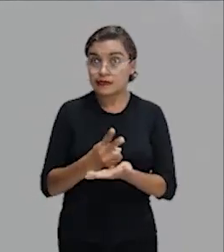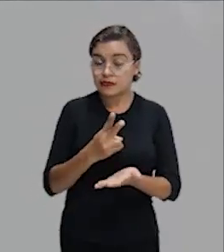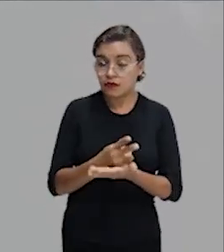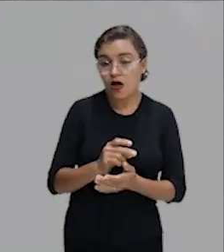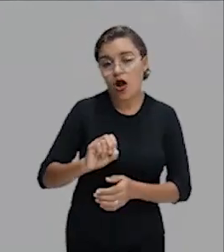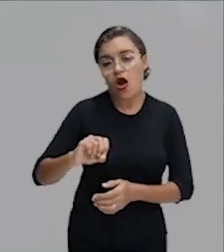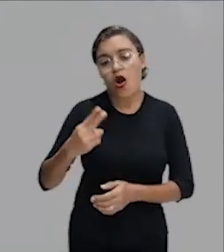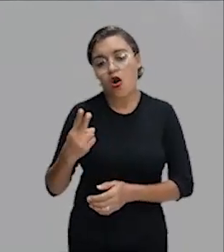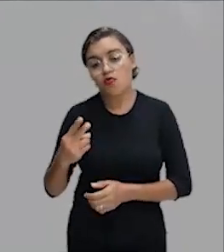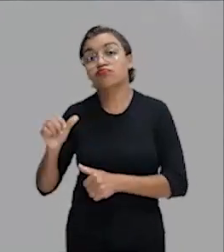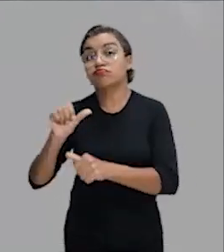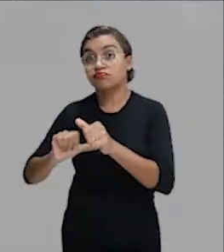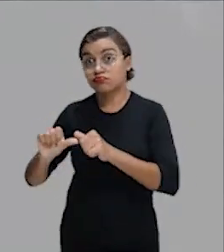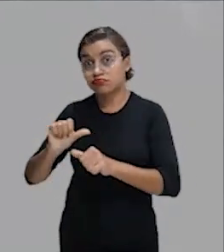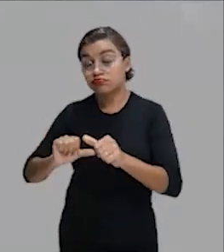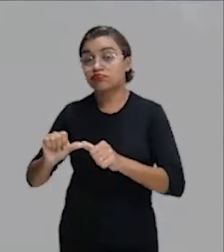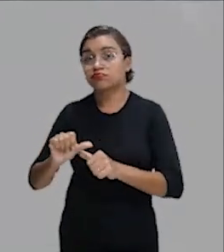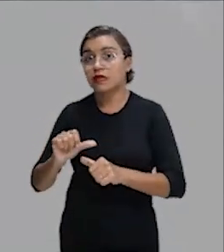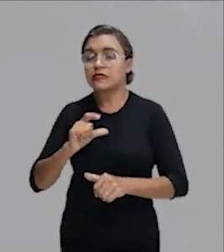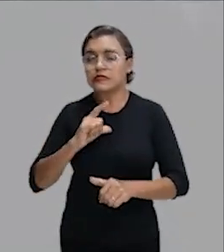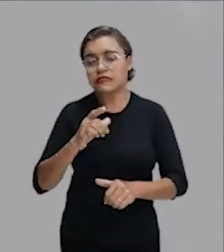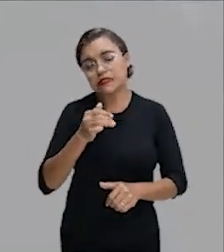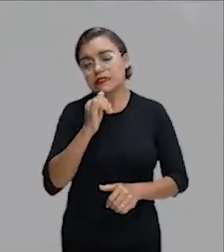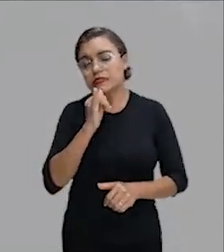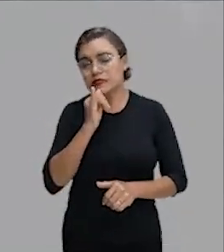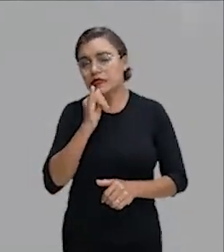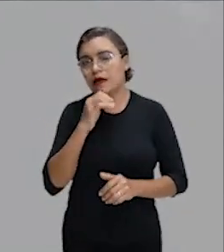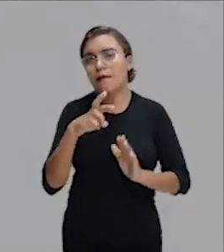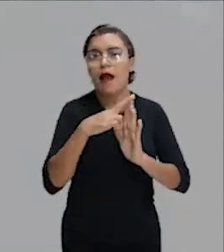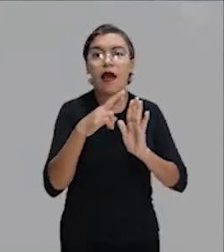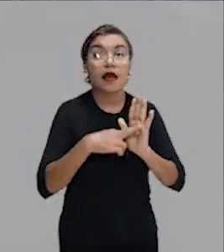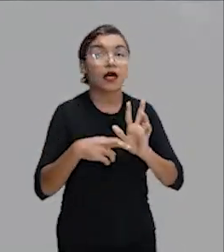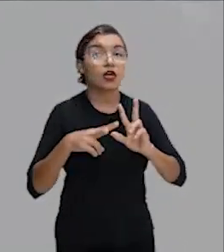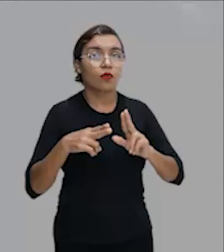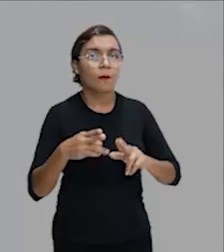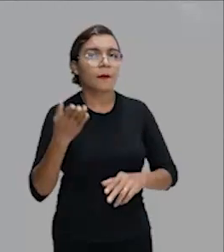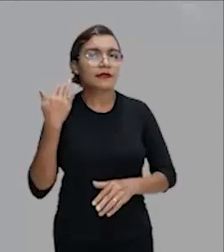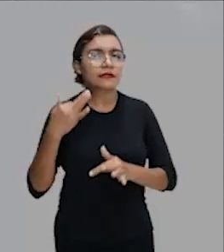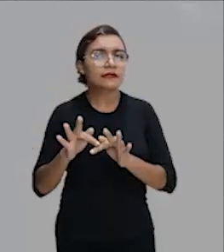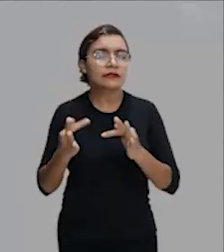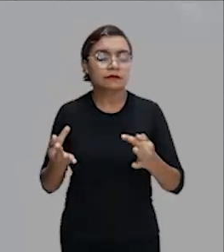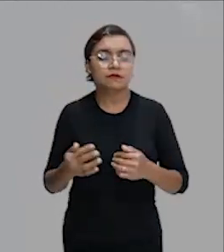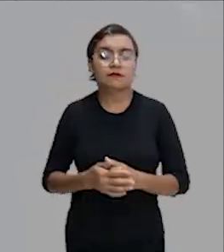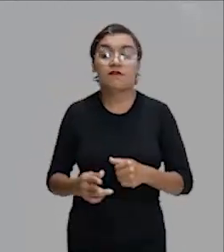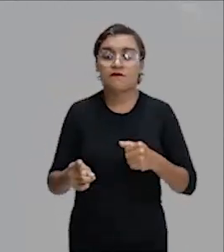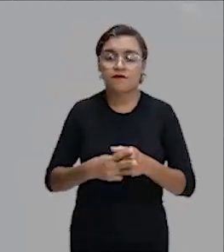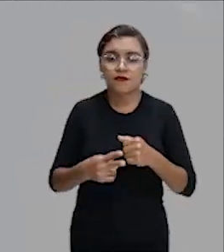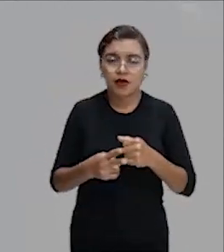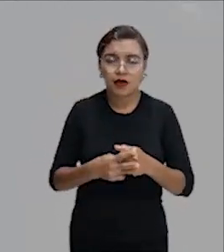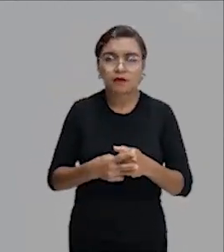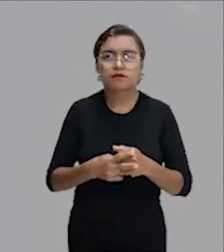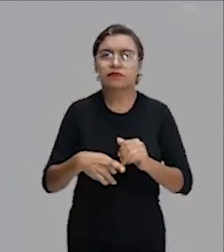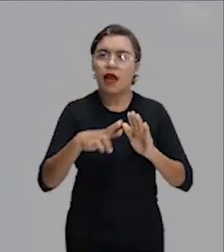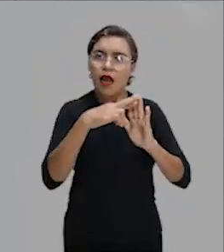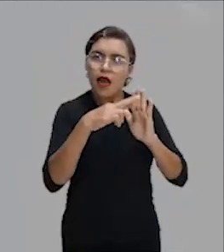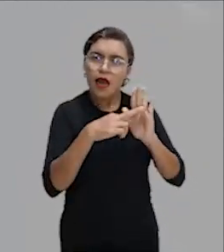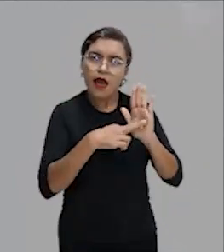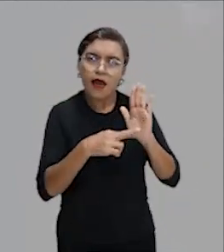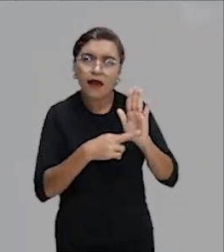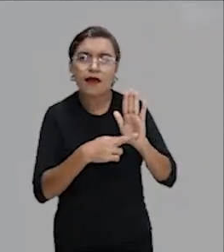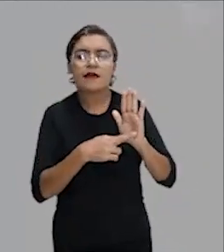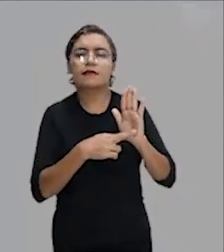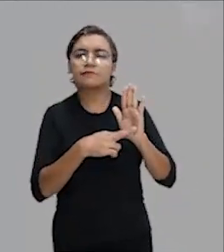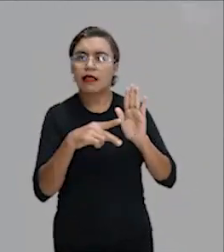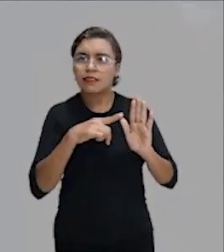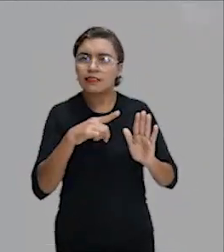irregular. E aí são as mesmas regras do passado simples. O verbo regular é aquele verbo que segue a regra. O que é uma coisa regular? É